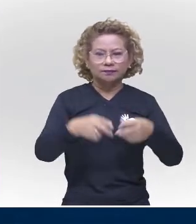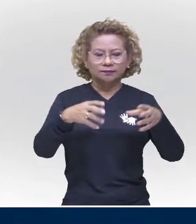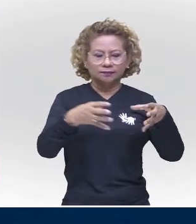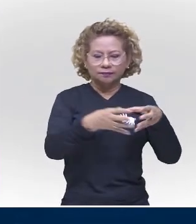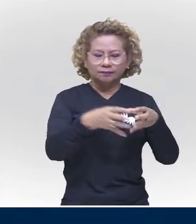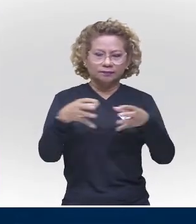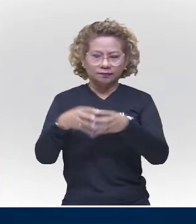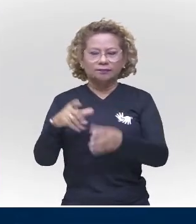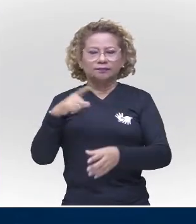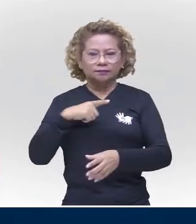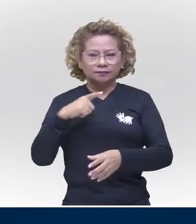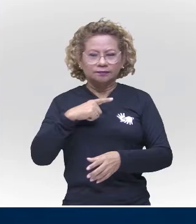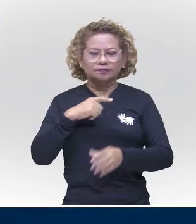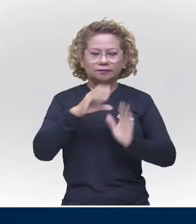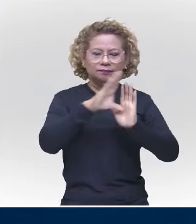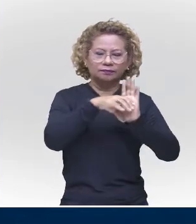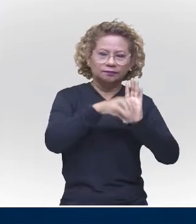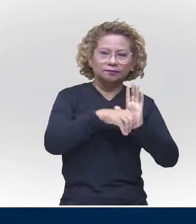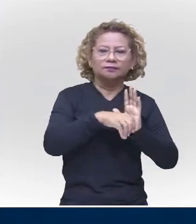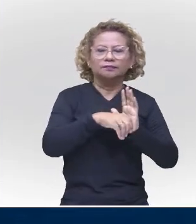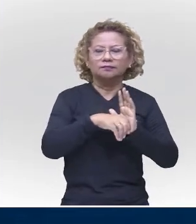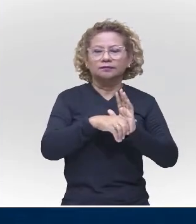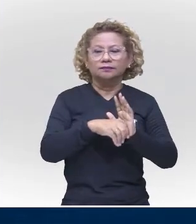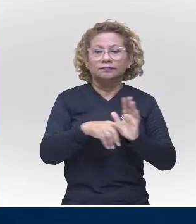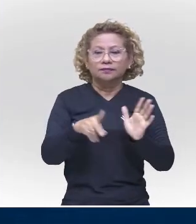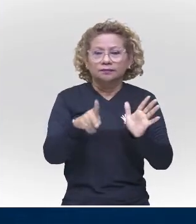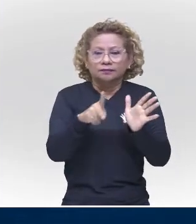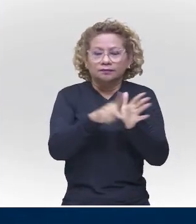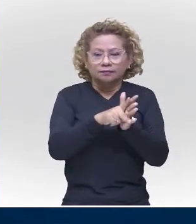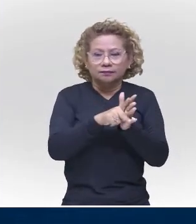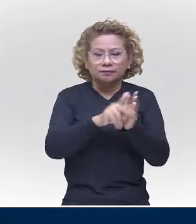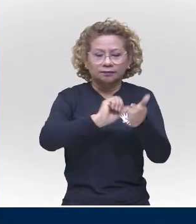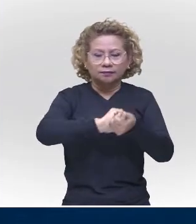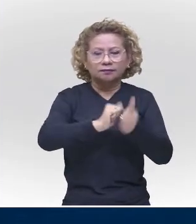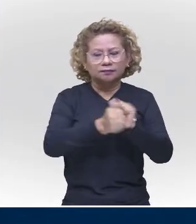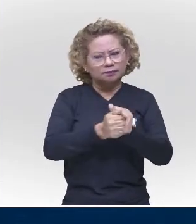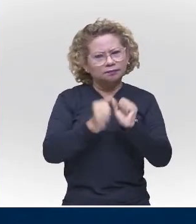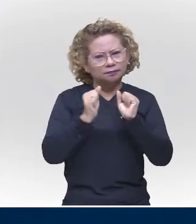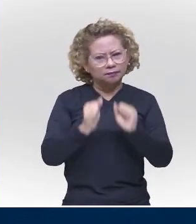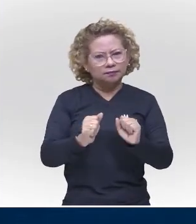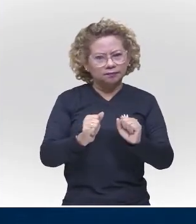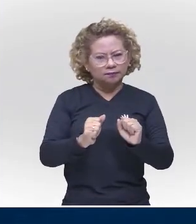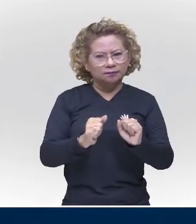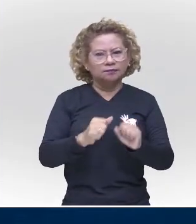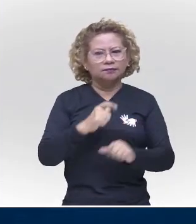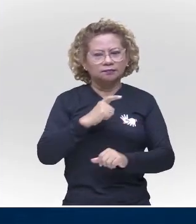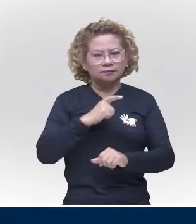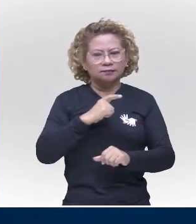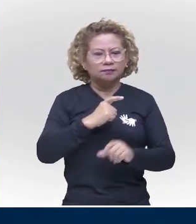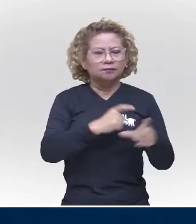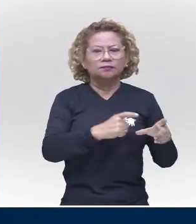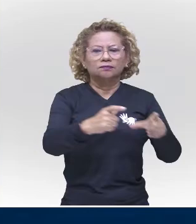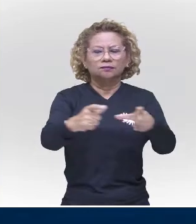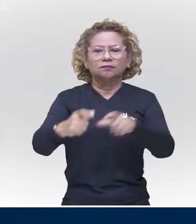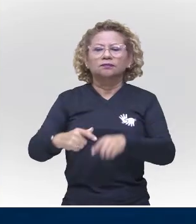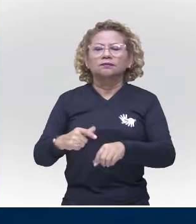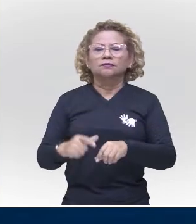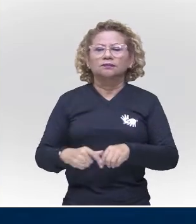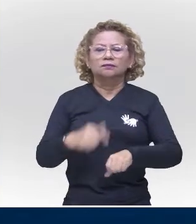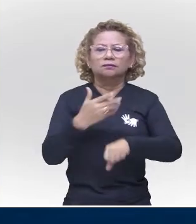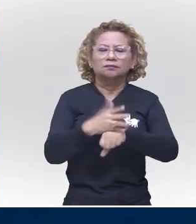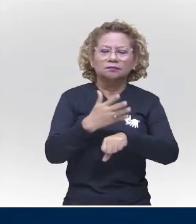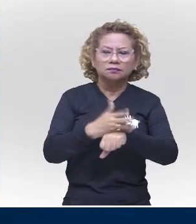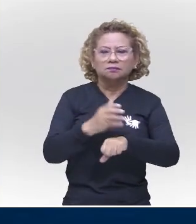esporte individual. Vocês viram que os esportes eles podem ser classificados de acordo com o local onde se pratica, que pode ser